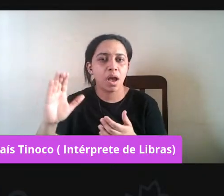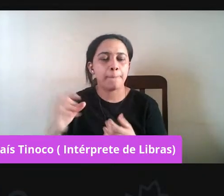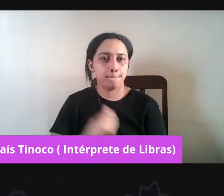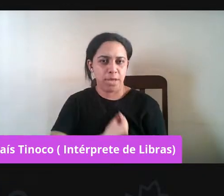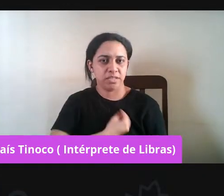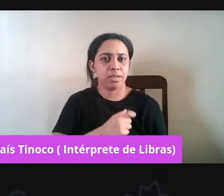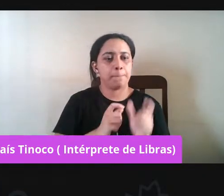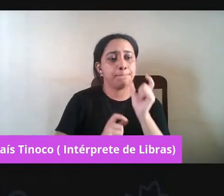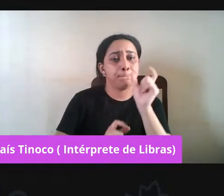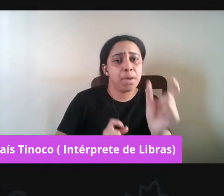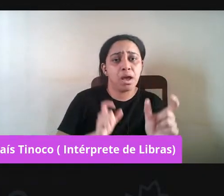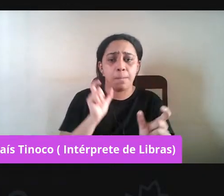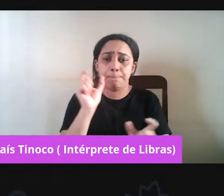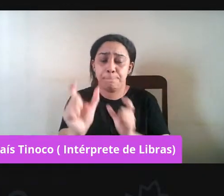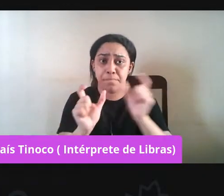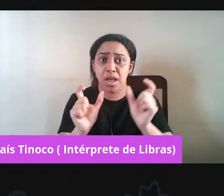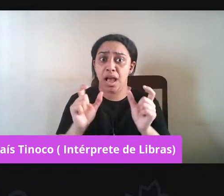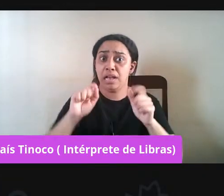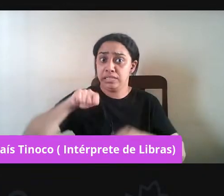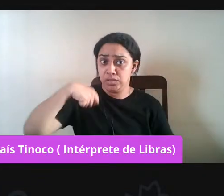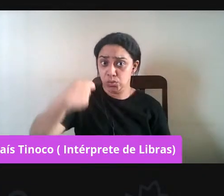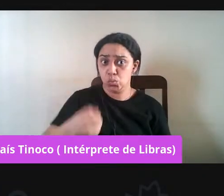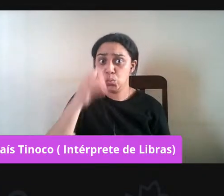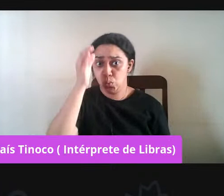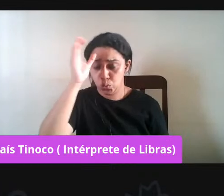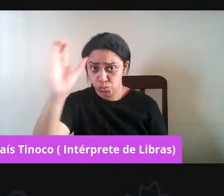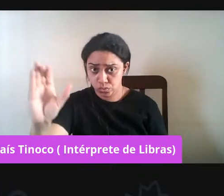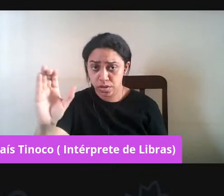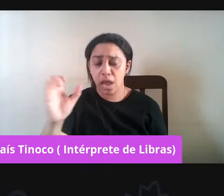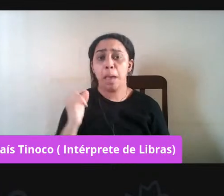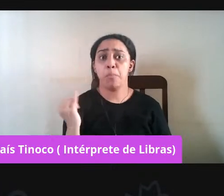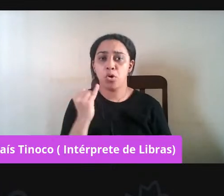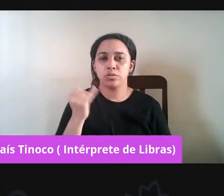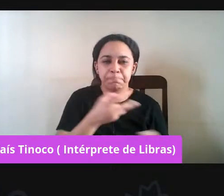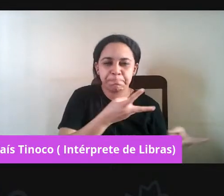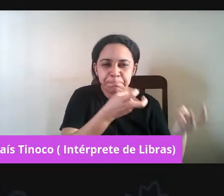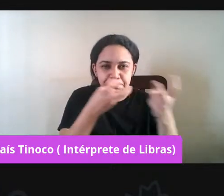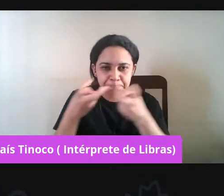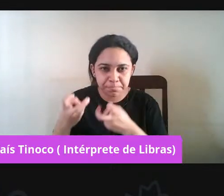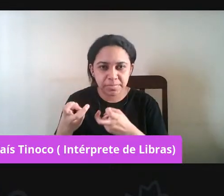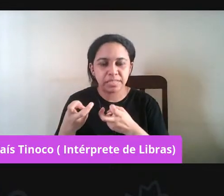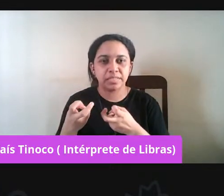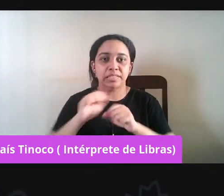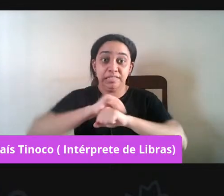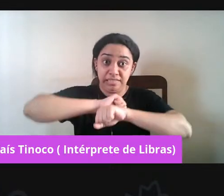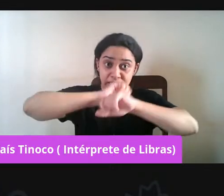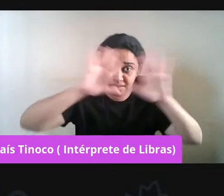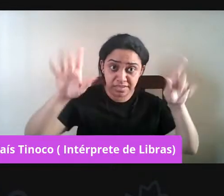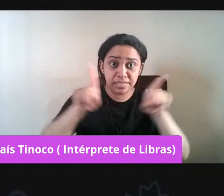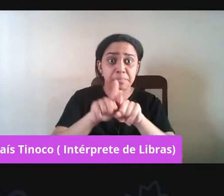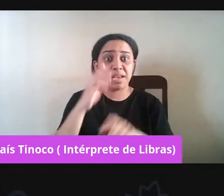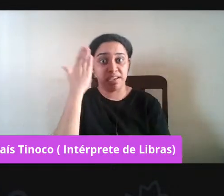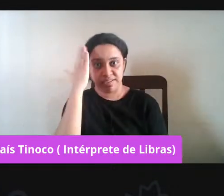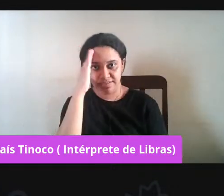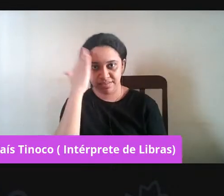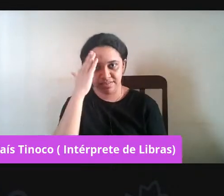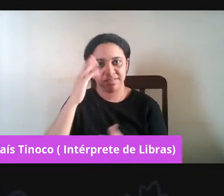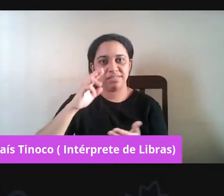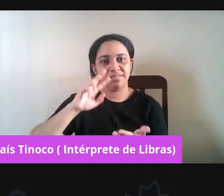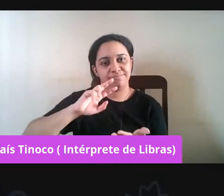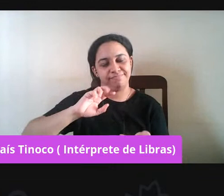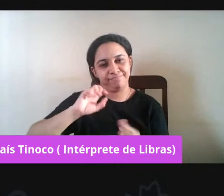ditas culturais que convém rever, explicitar e interpretar. A demarche consiste